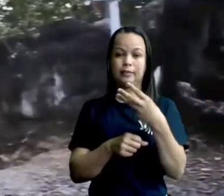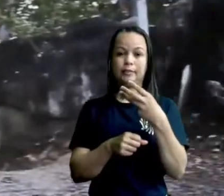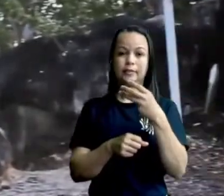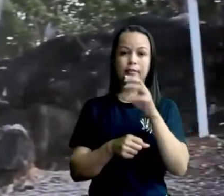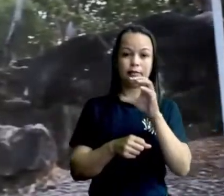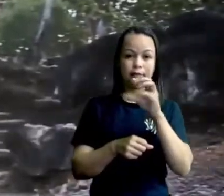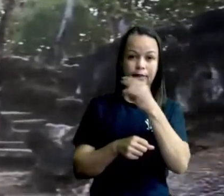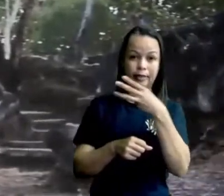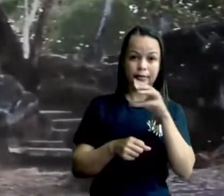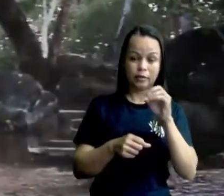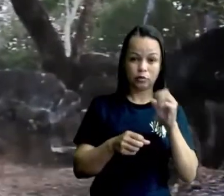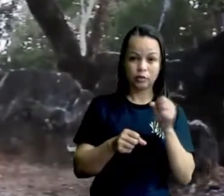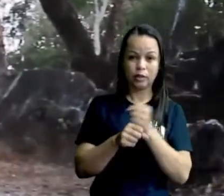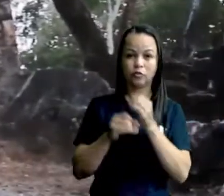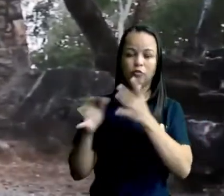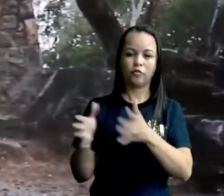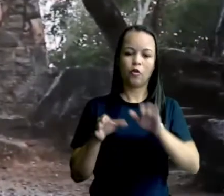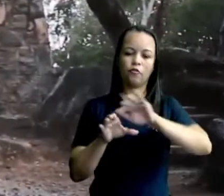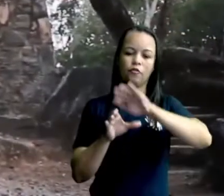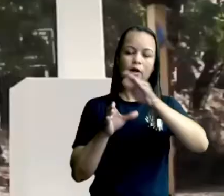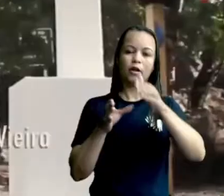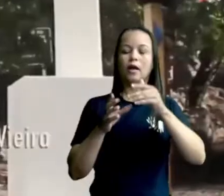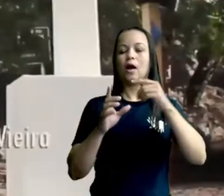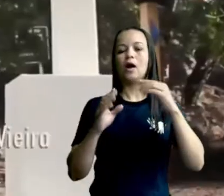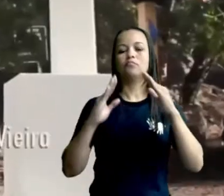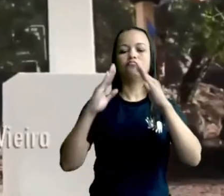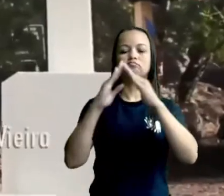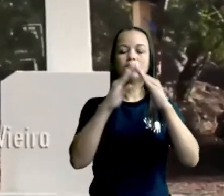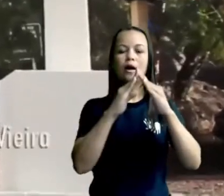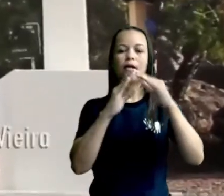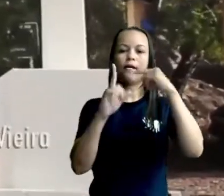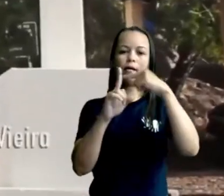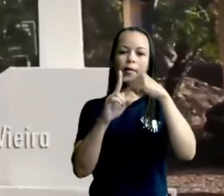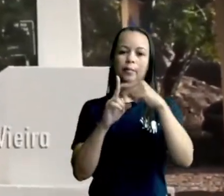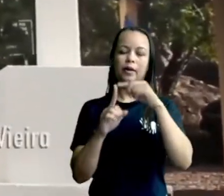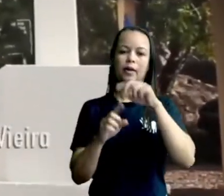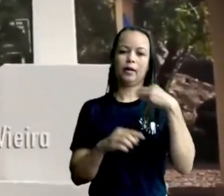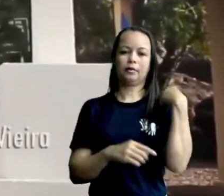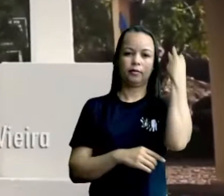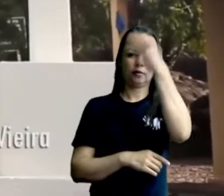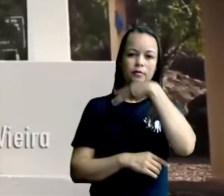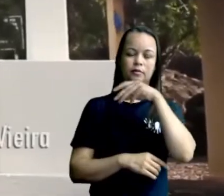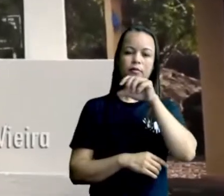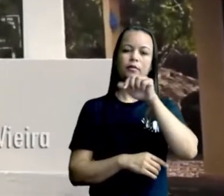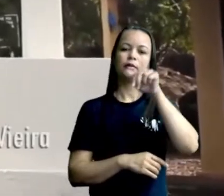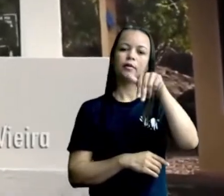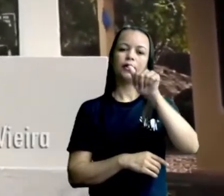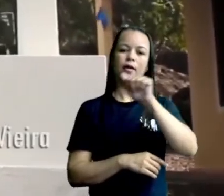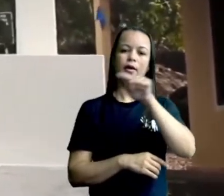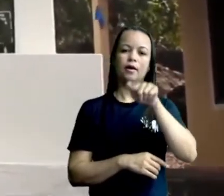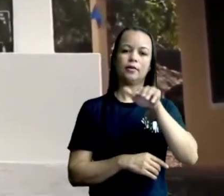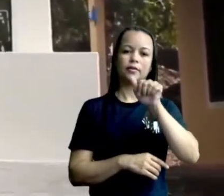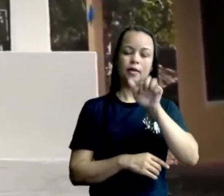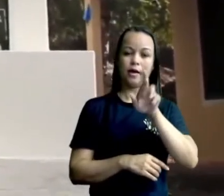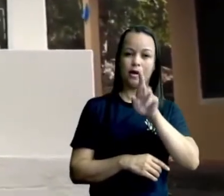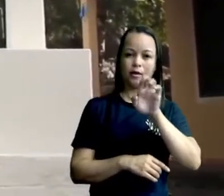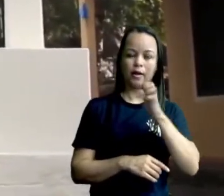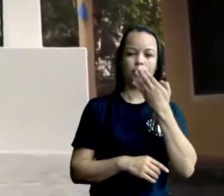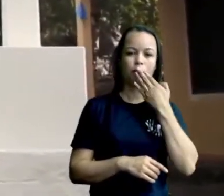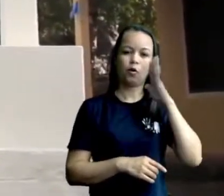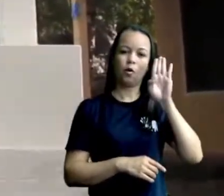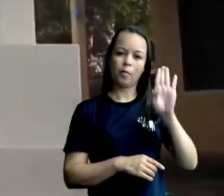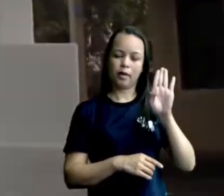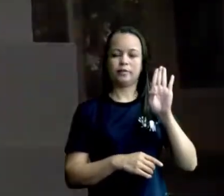uma capela em homenagem a Nossa Senhora de Nazaré. Uma promessa que havia sido feita por João Fernandes Vieira logo